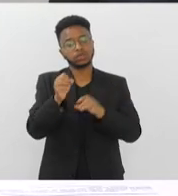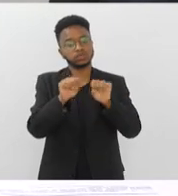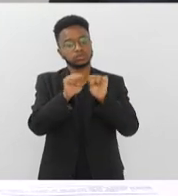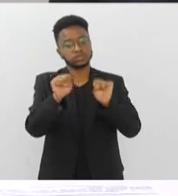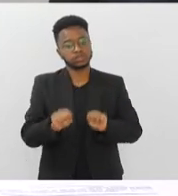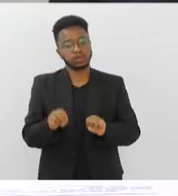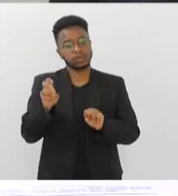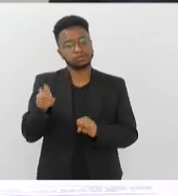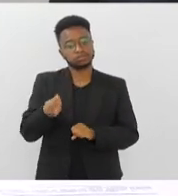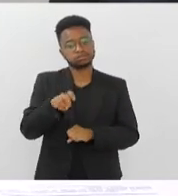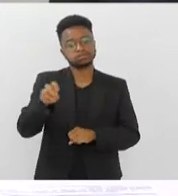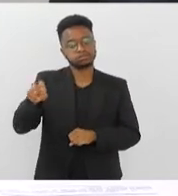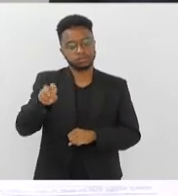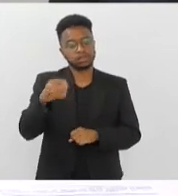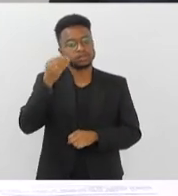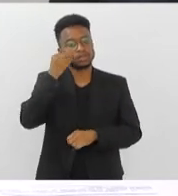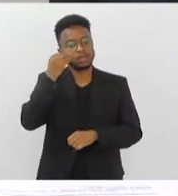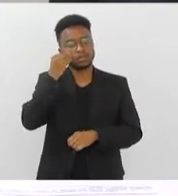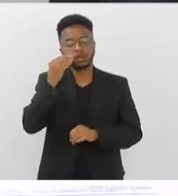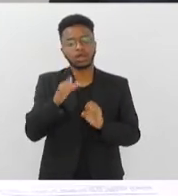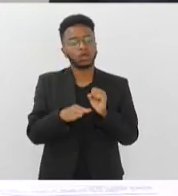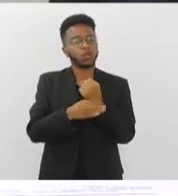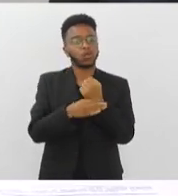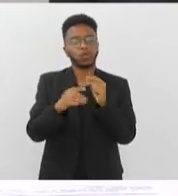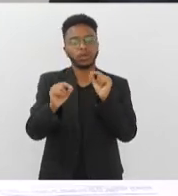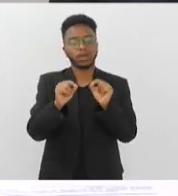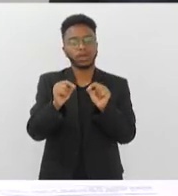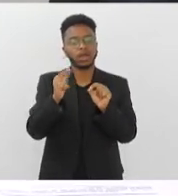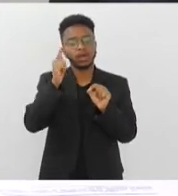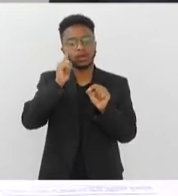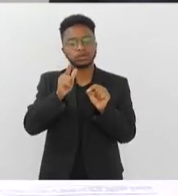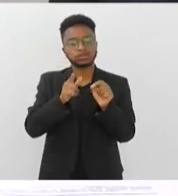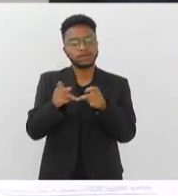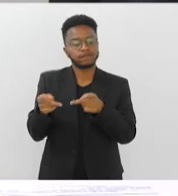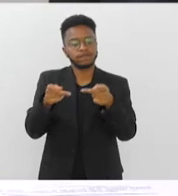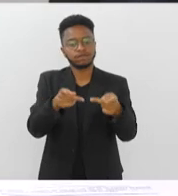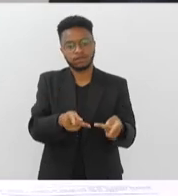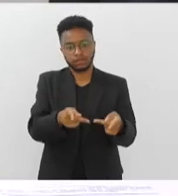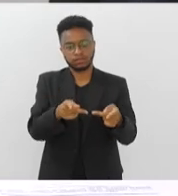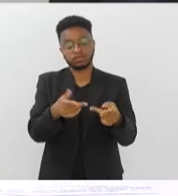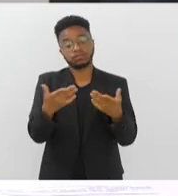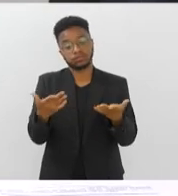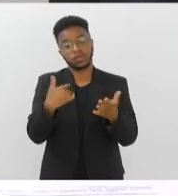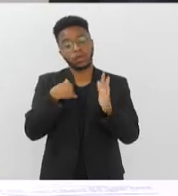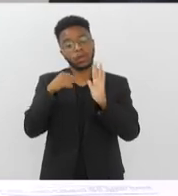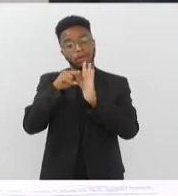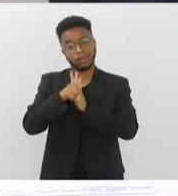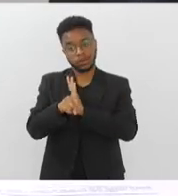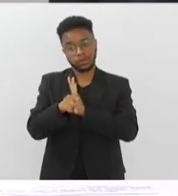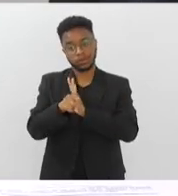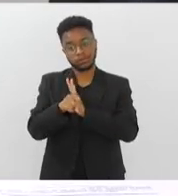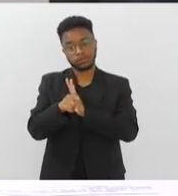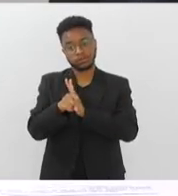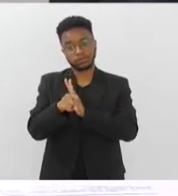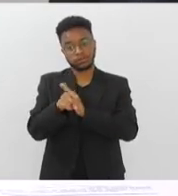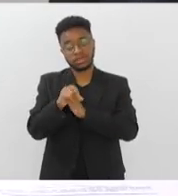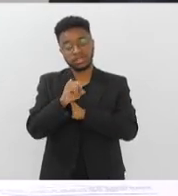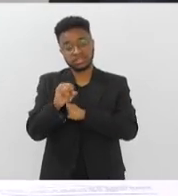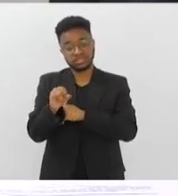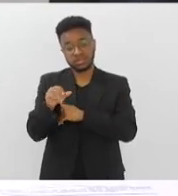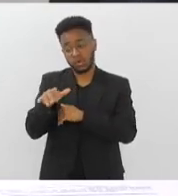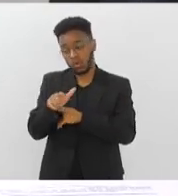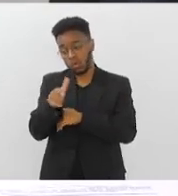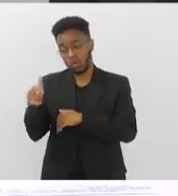trilhas e tenta garantir o acesso. Eu pergunto se esse projeto,